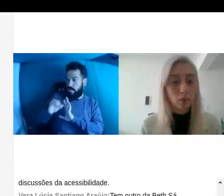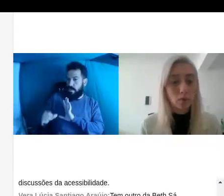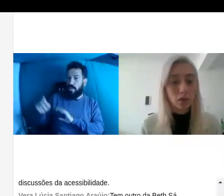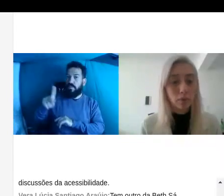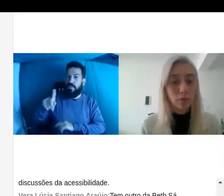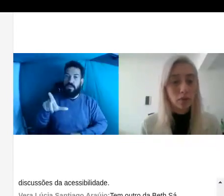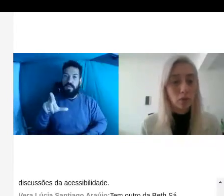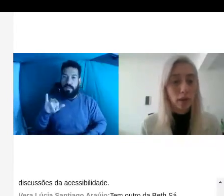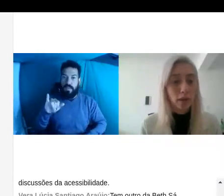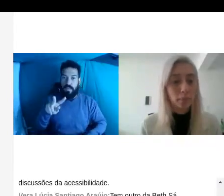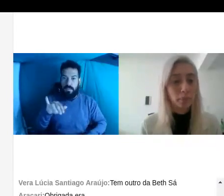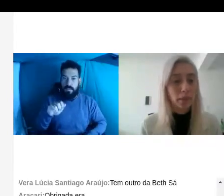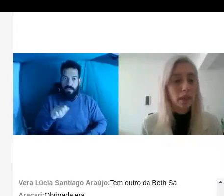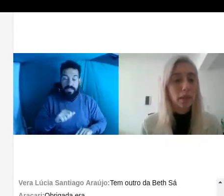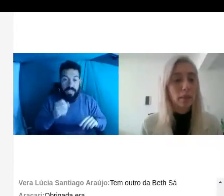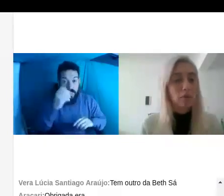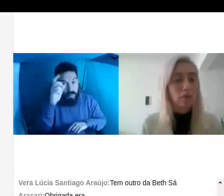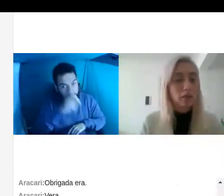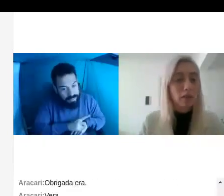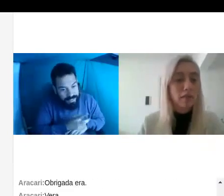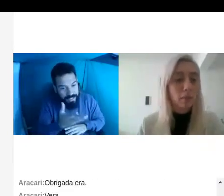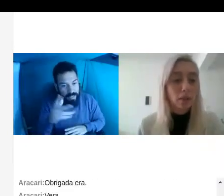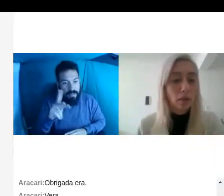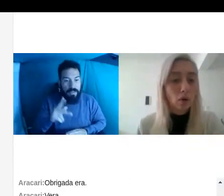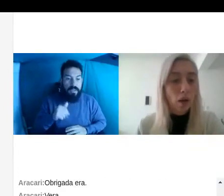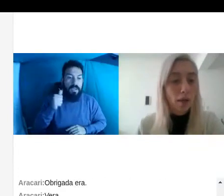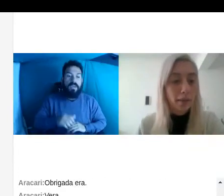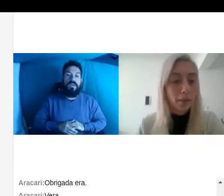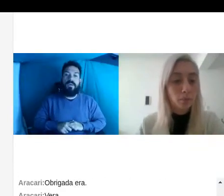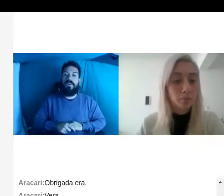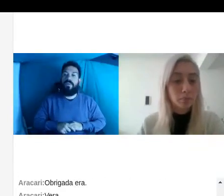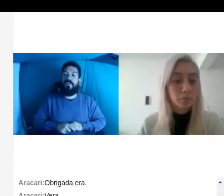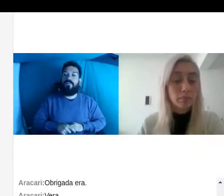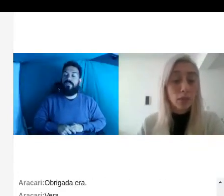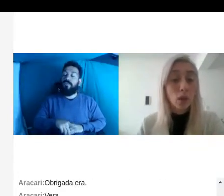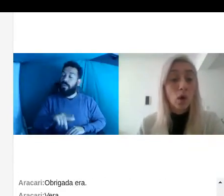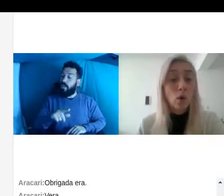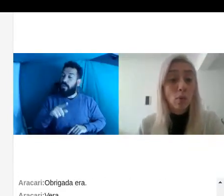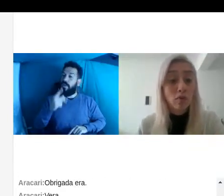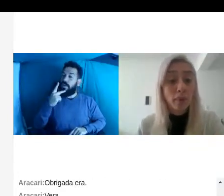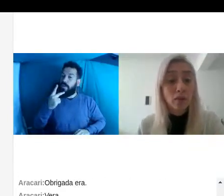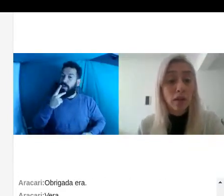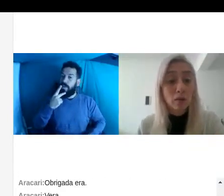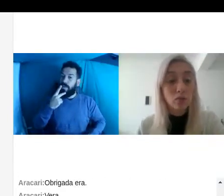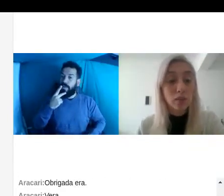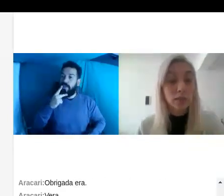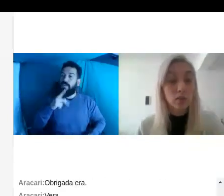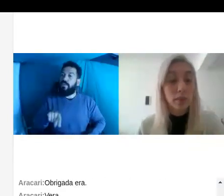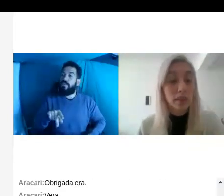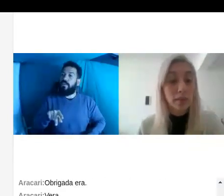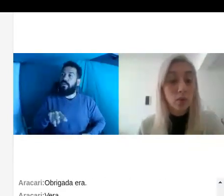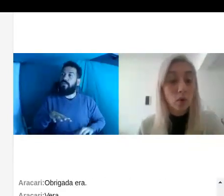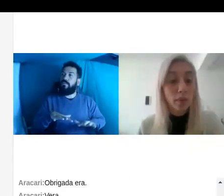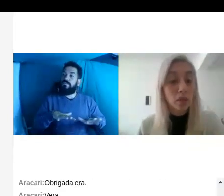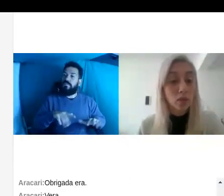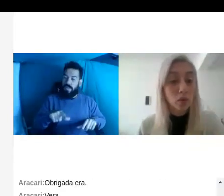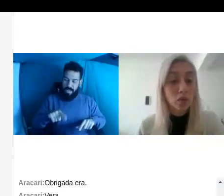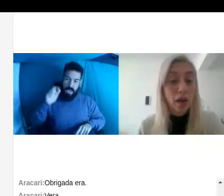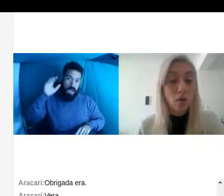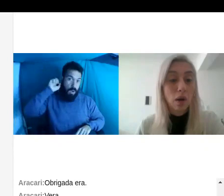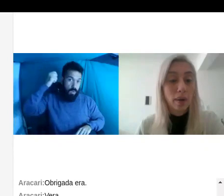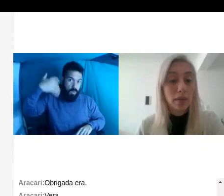Bom dia, professora. Professora Lívia Mota coloca, então, o movimento da audiodescrição no Brasil começou